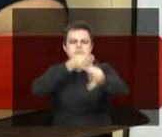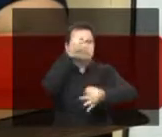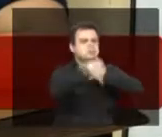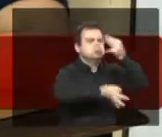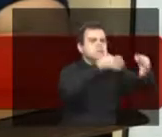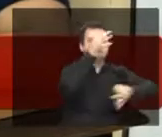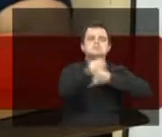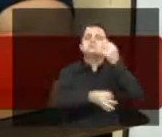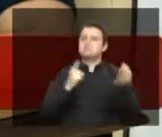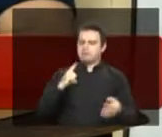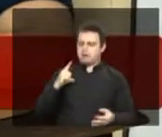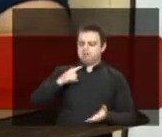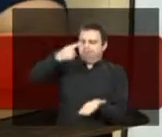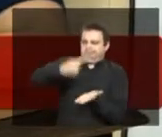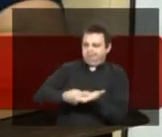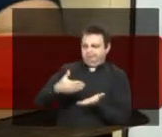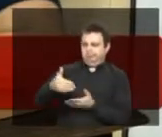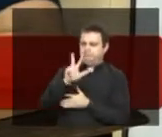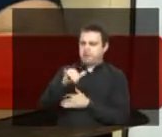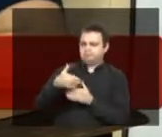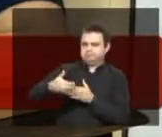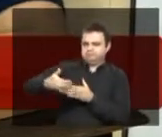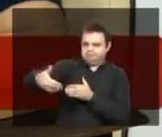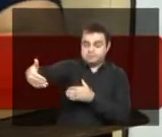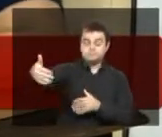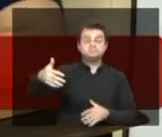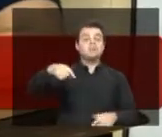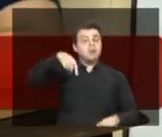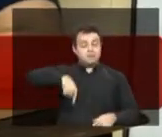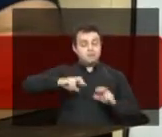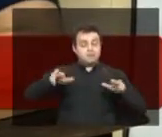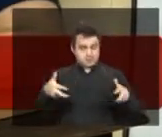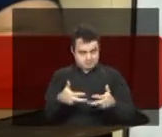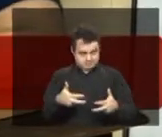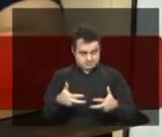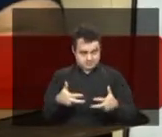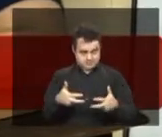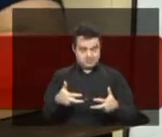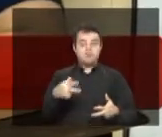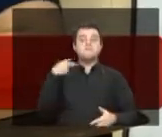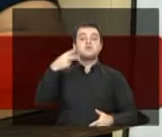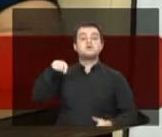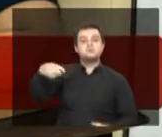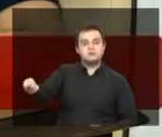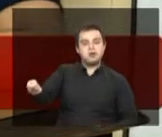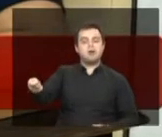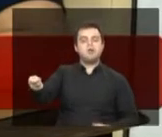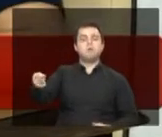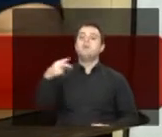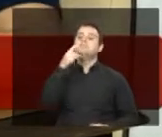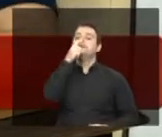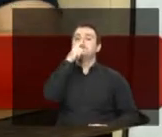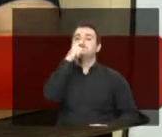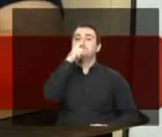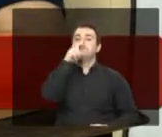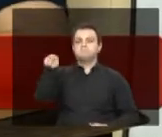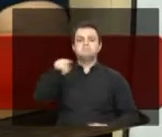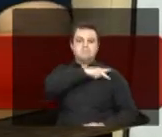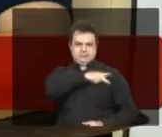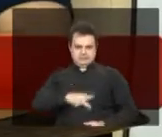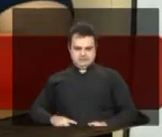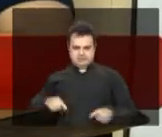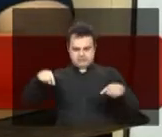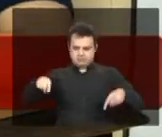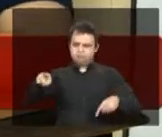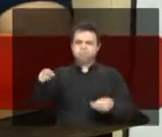da população, e eu quero me referir ao presidente aqui da casa, o senhor Pedro Roberto. Foi muito feliz também